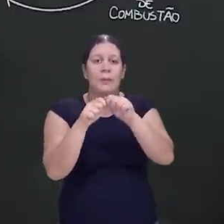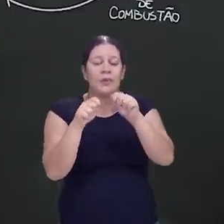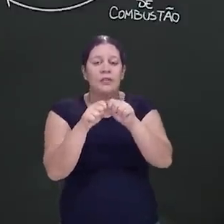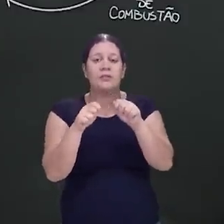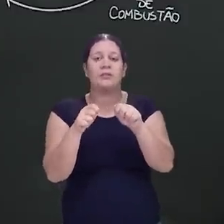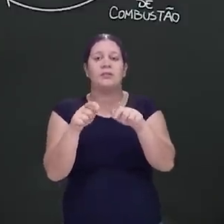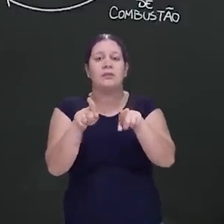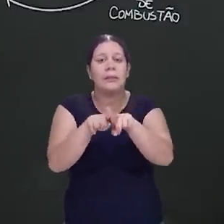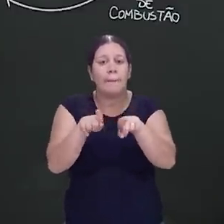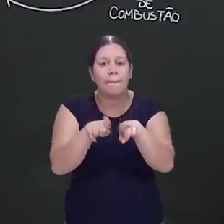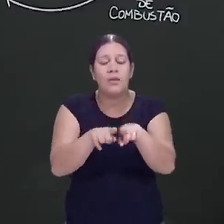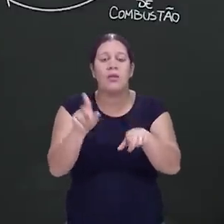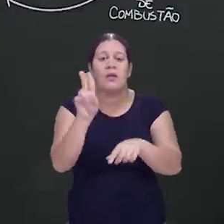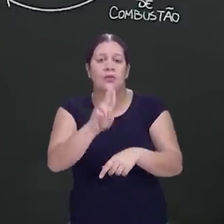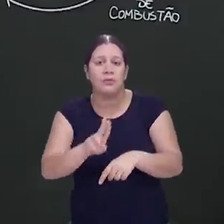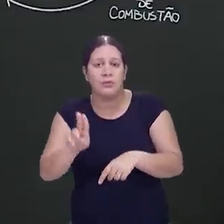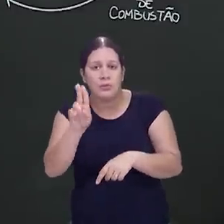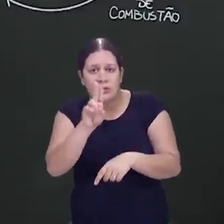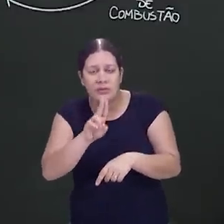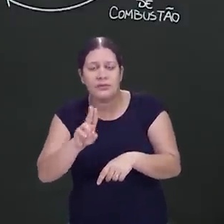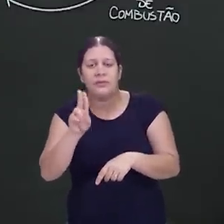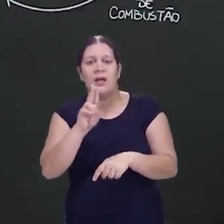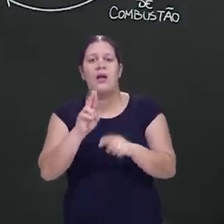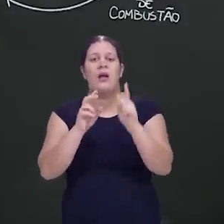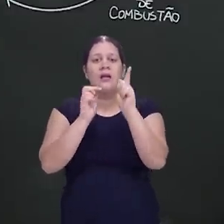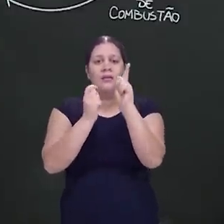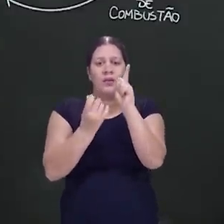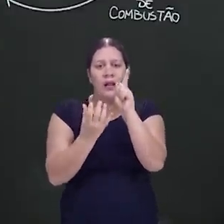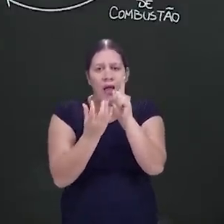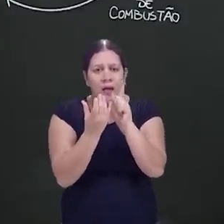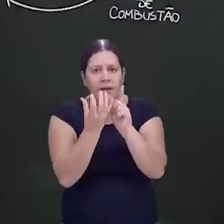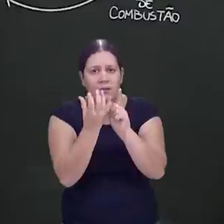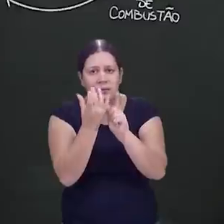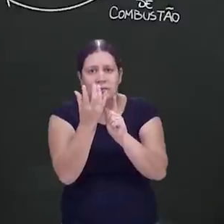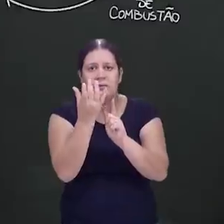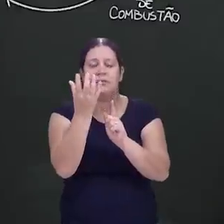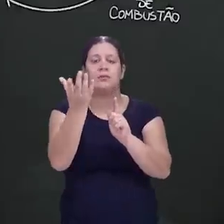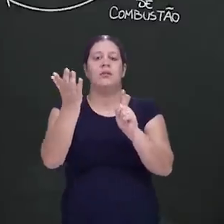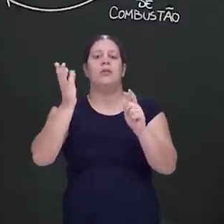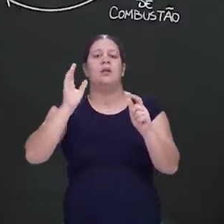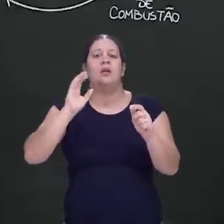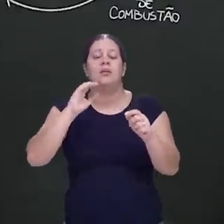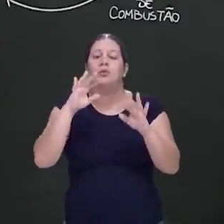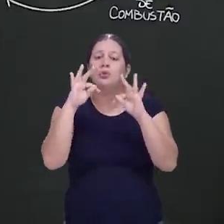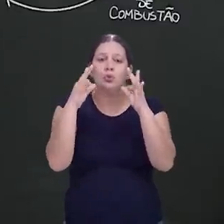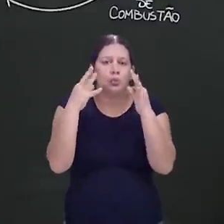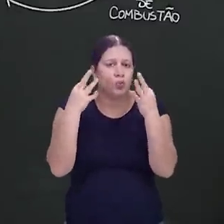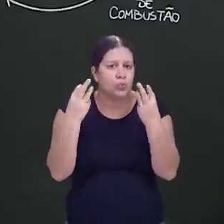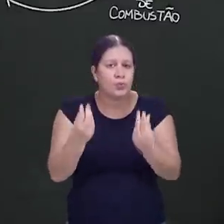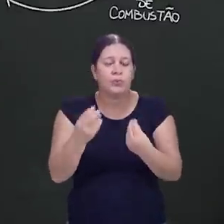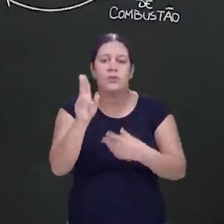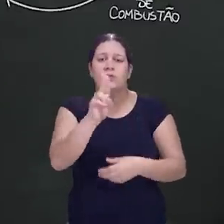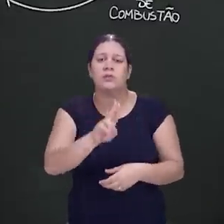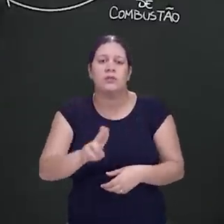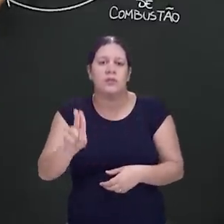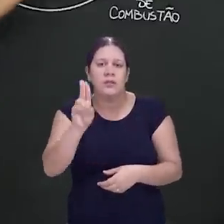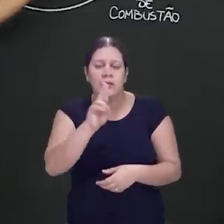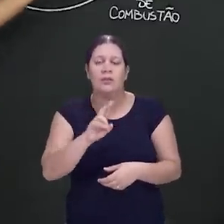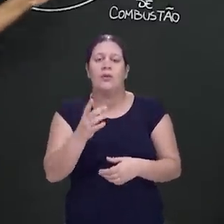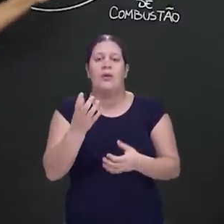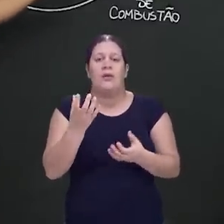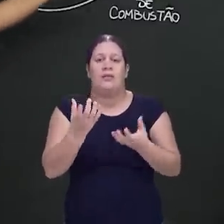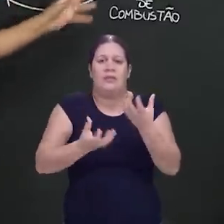produzir, tanto apenas utilizar a parte de gás, quanto utilizar a parte dos óleos produzidos a partir daí, tanto usando uma